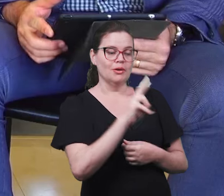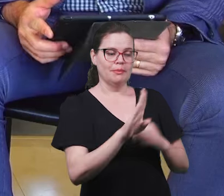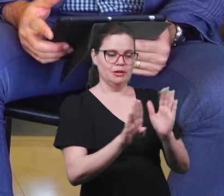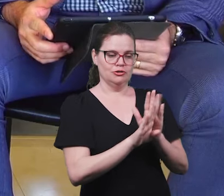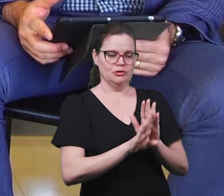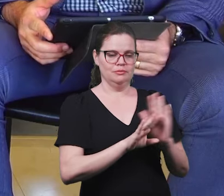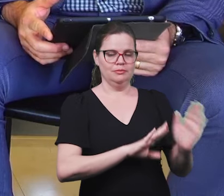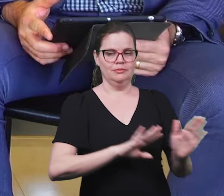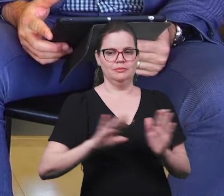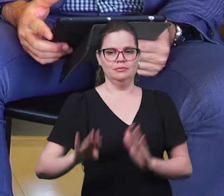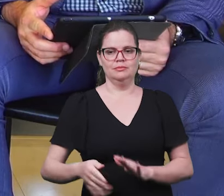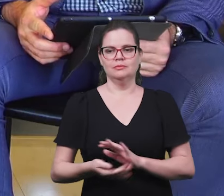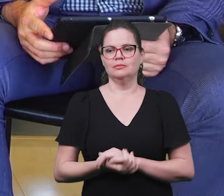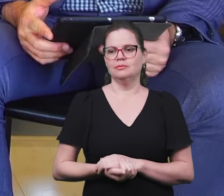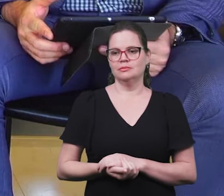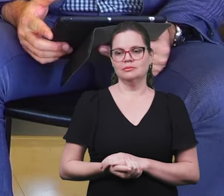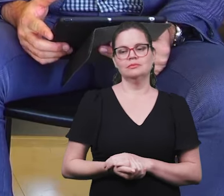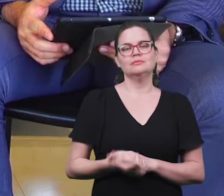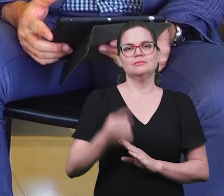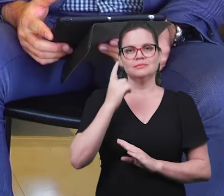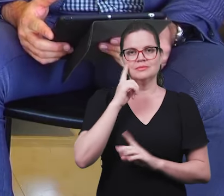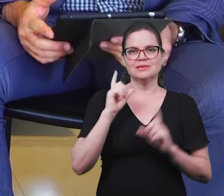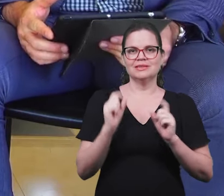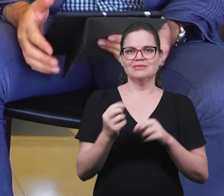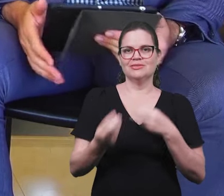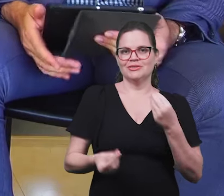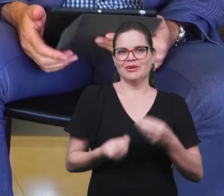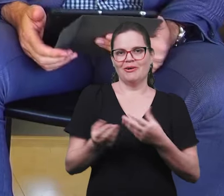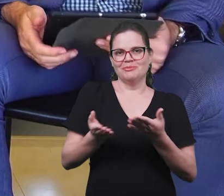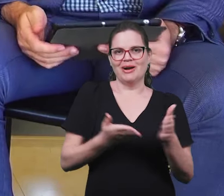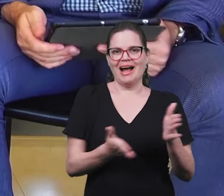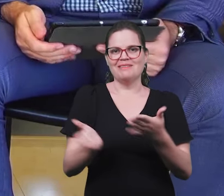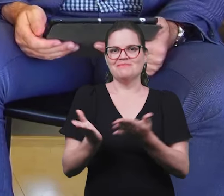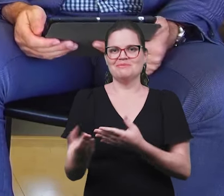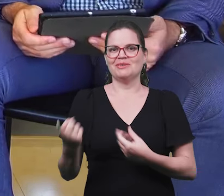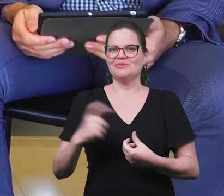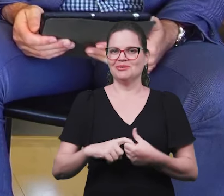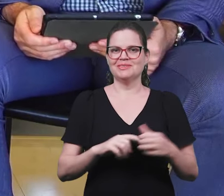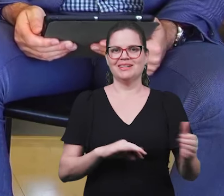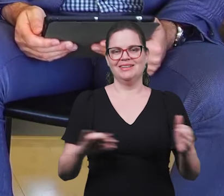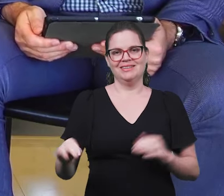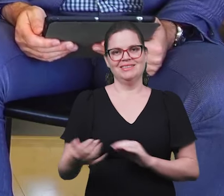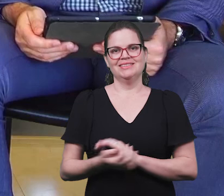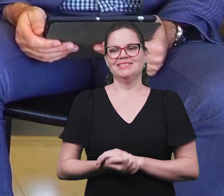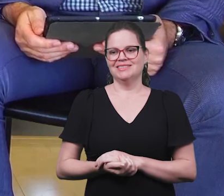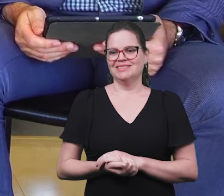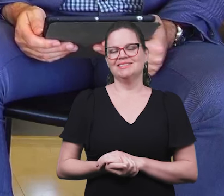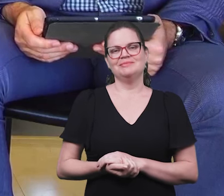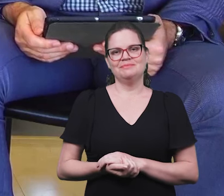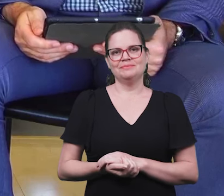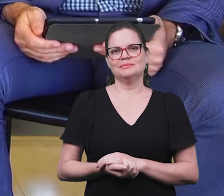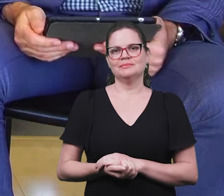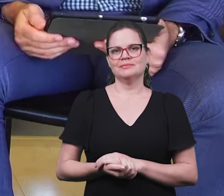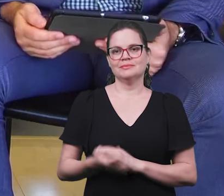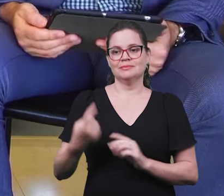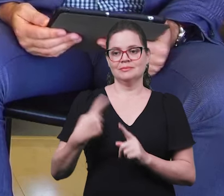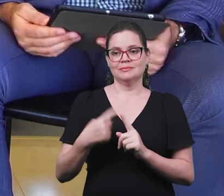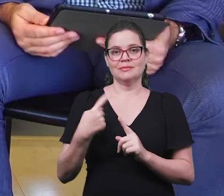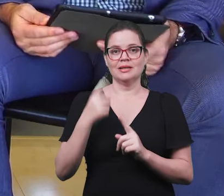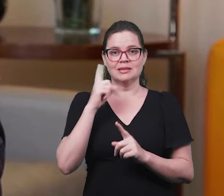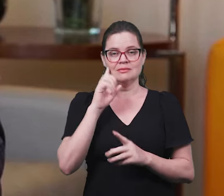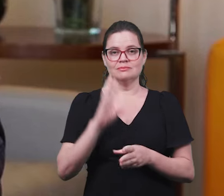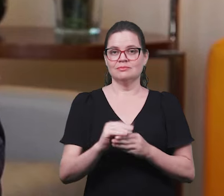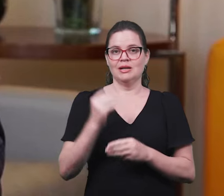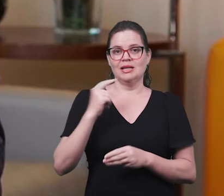É importante, um caminho né? de volta, É um né? caminho de volta agora, né? Agora que é difícil, né? Depois do encontro com o Senhor Jesus, exatamente, de né? receber